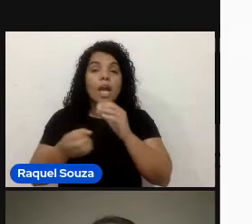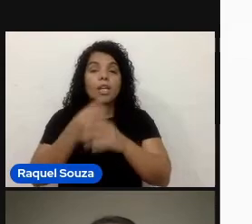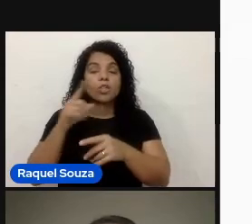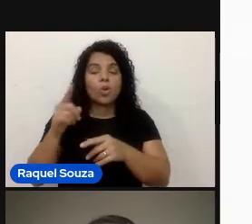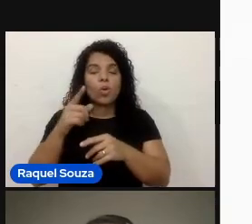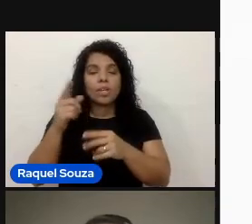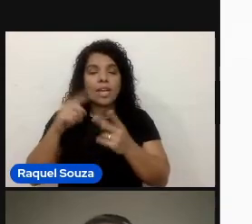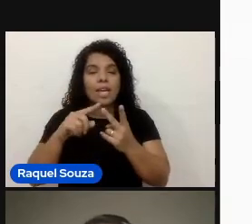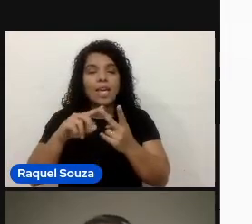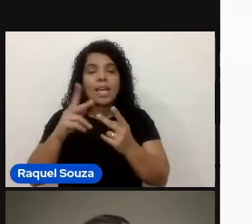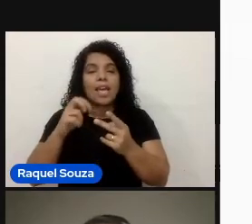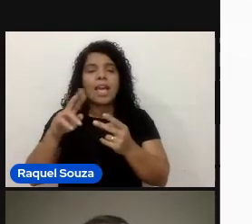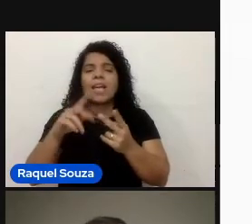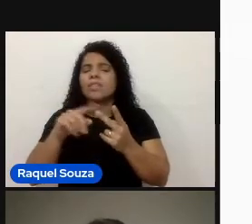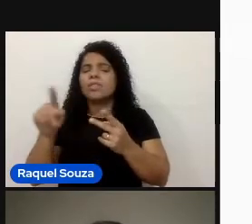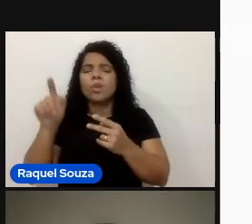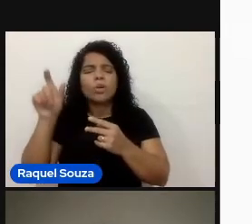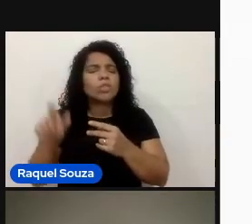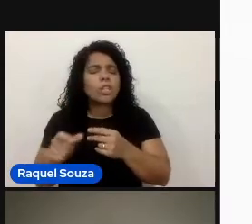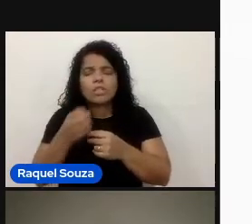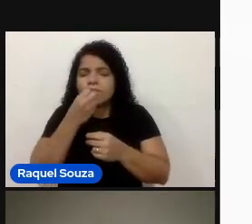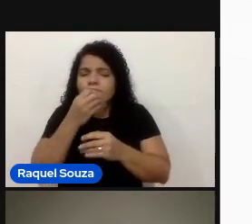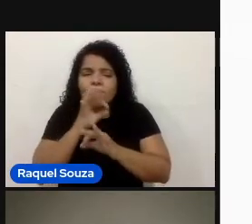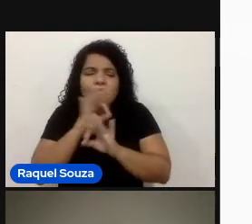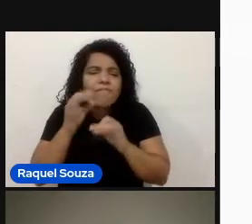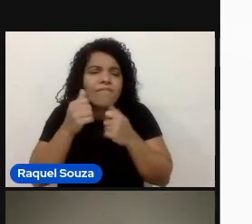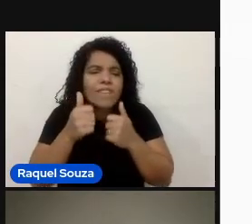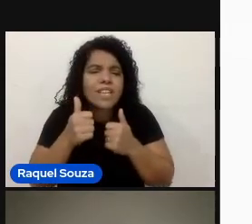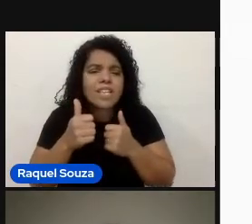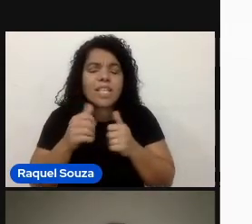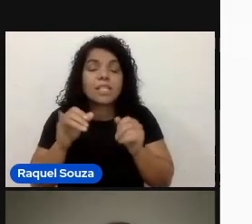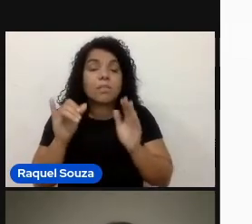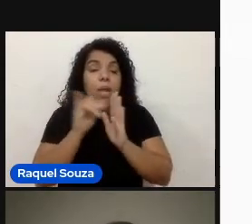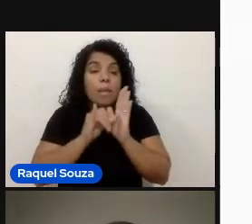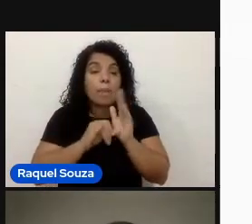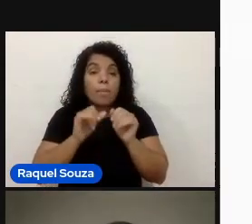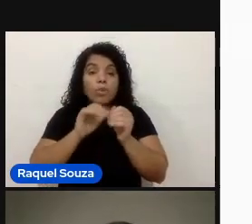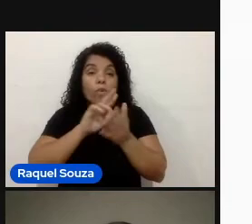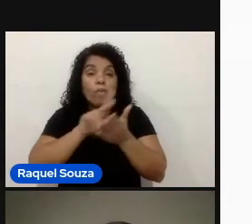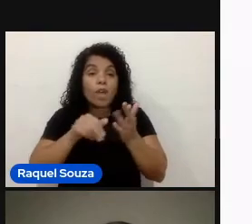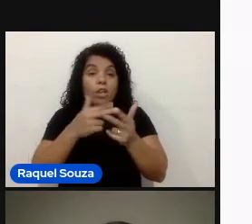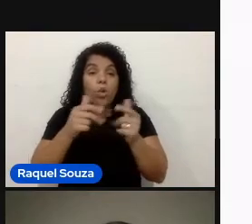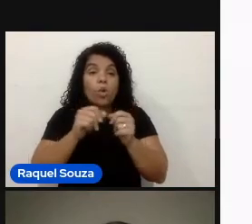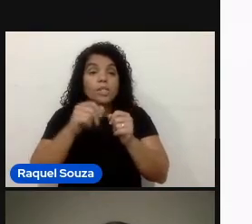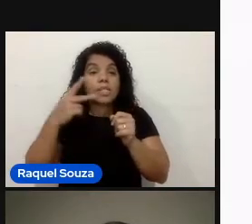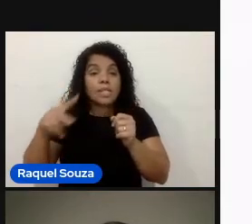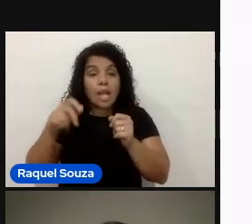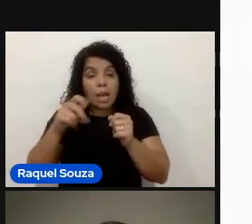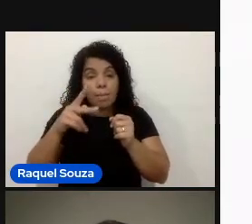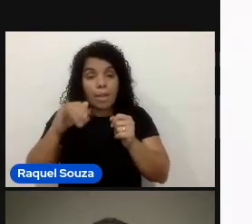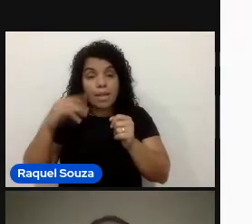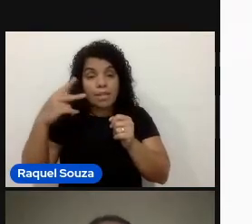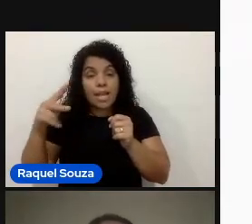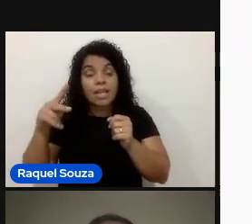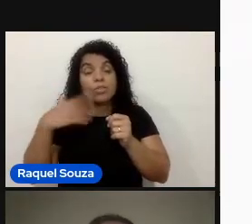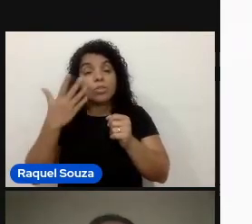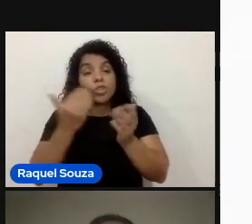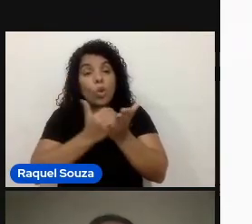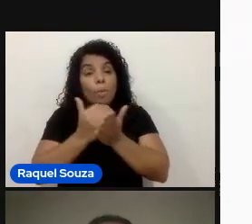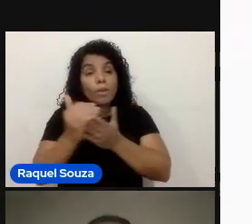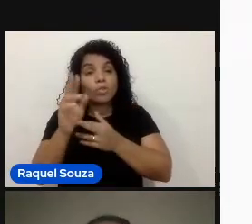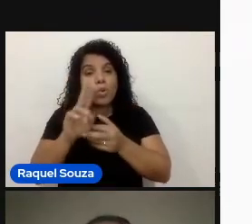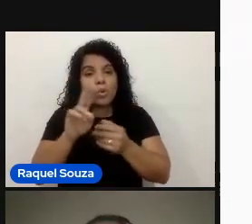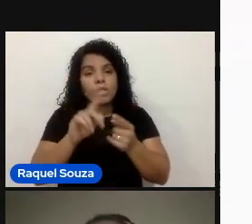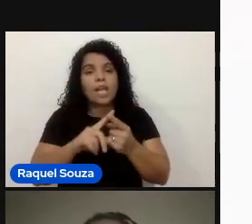super solícito, muito gente fina. Ele implementou várias coisas na API deles para a gente, quando a gente começou a usar. E o